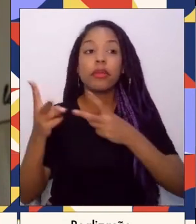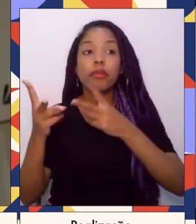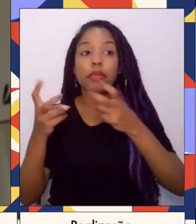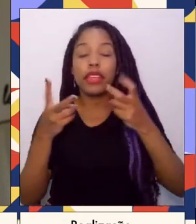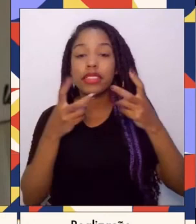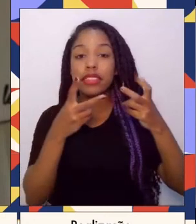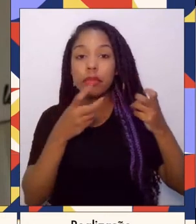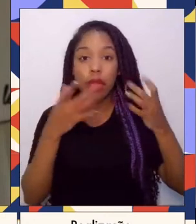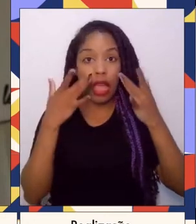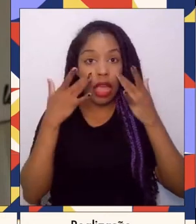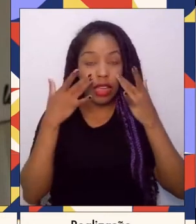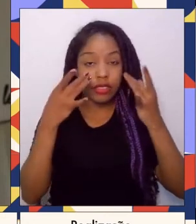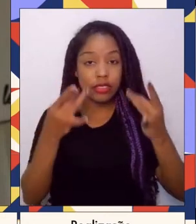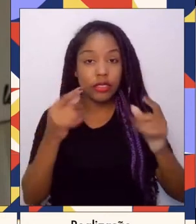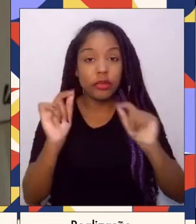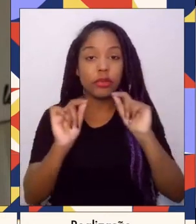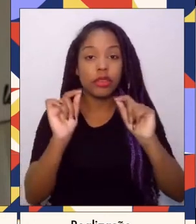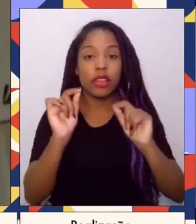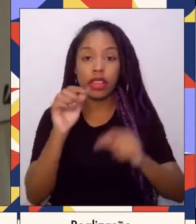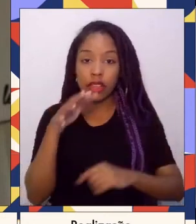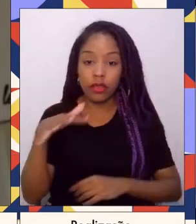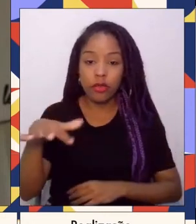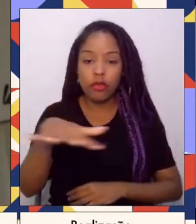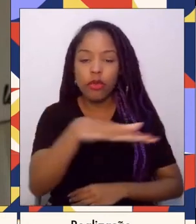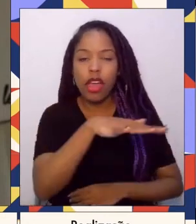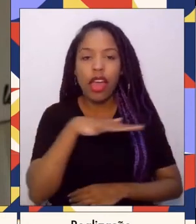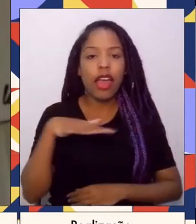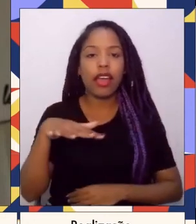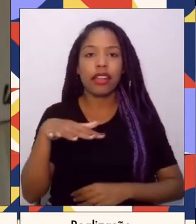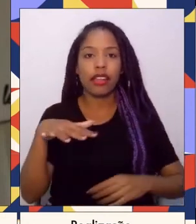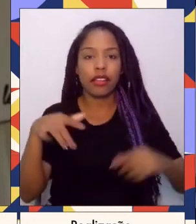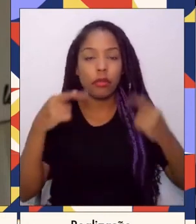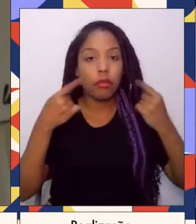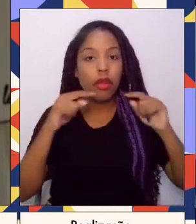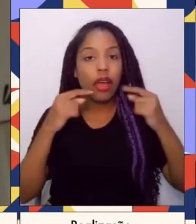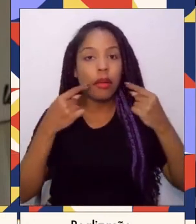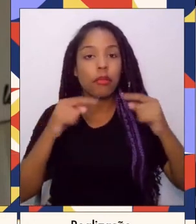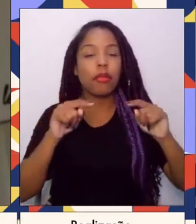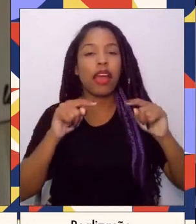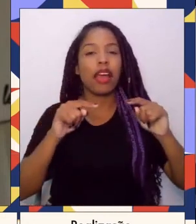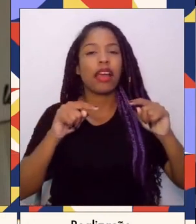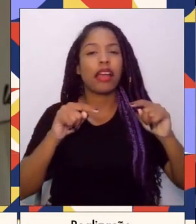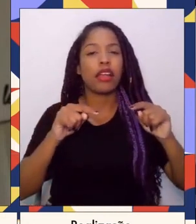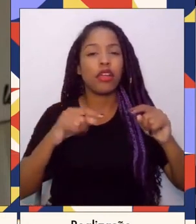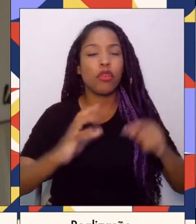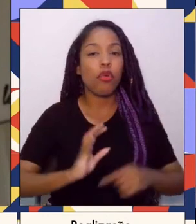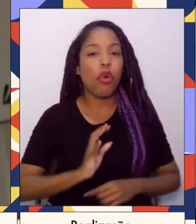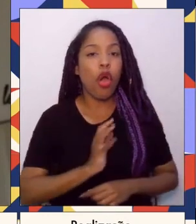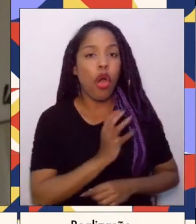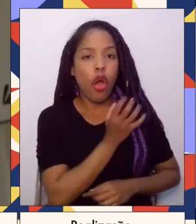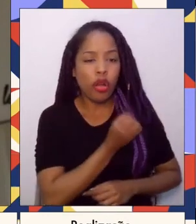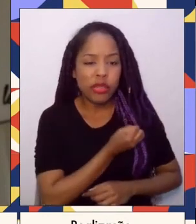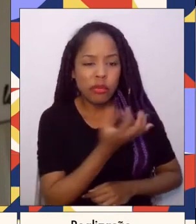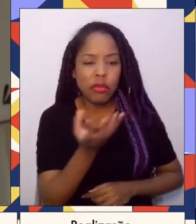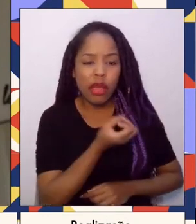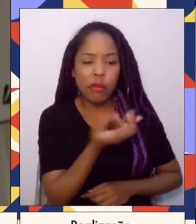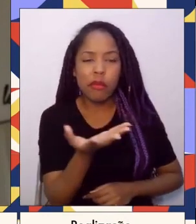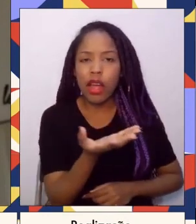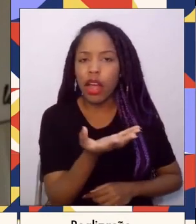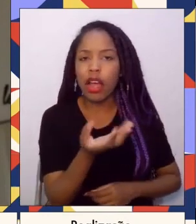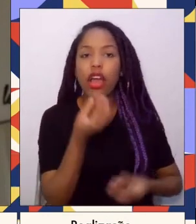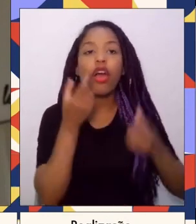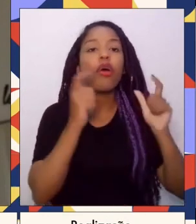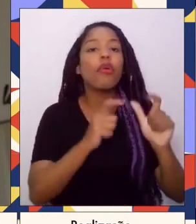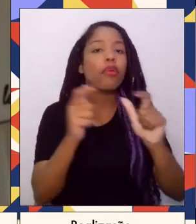atenta que é um espaço onde os discursos de ódio estão sendo propagados com uma velocidade assustadora e pessoas que